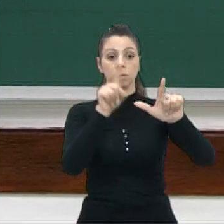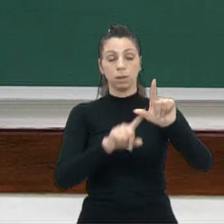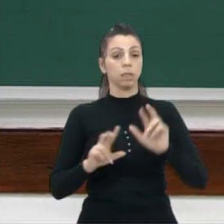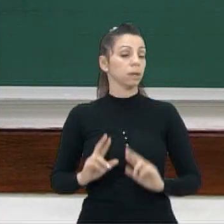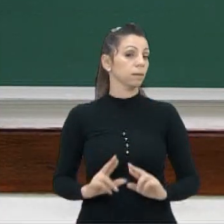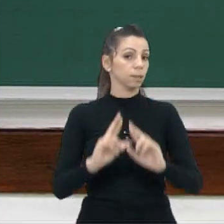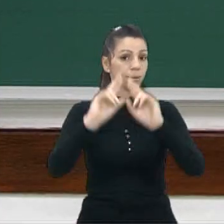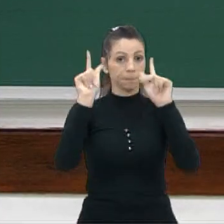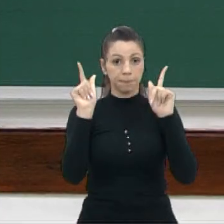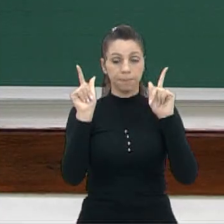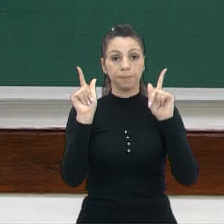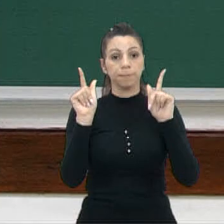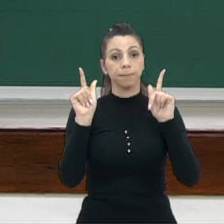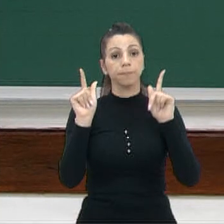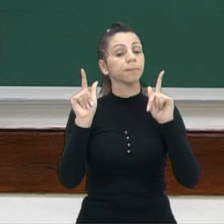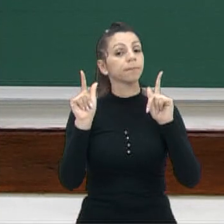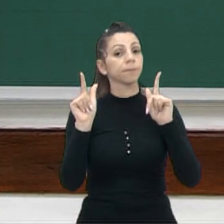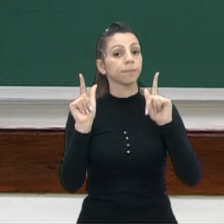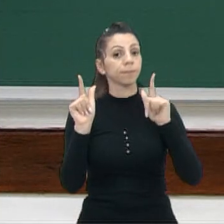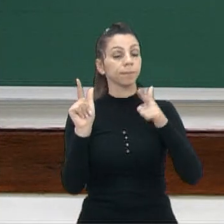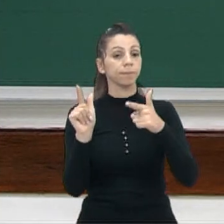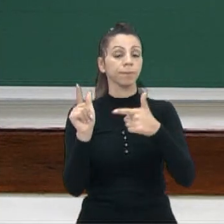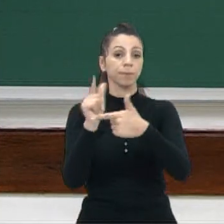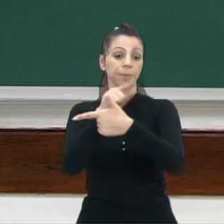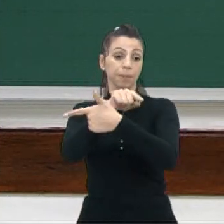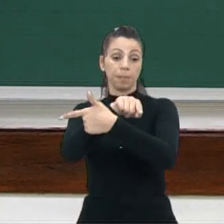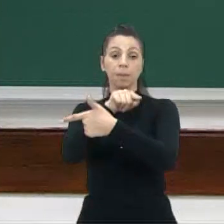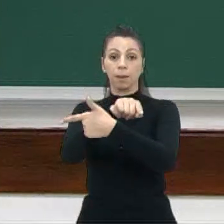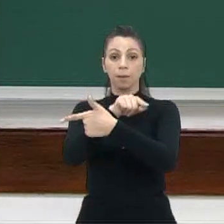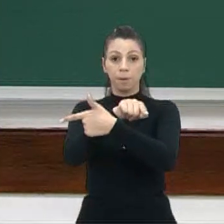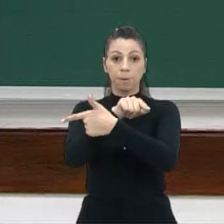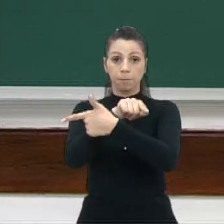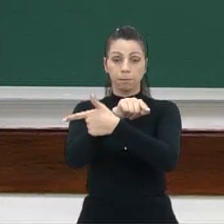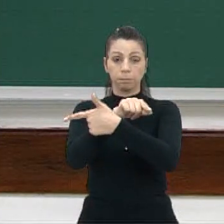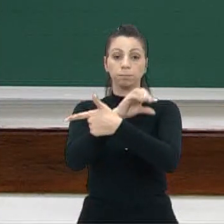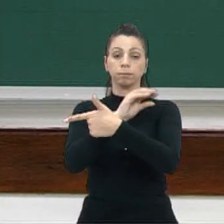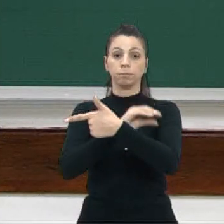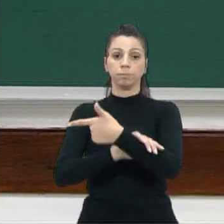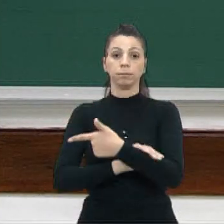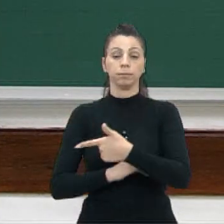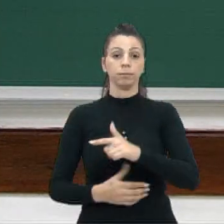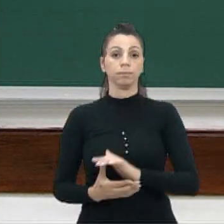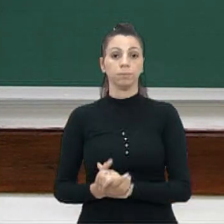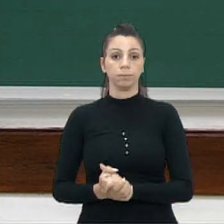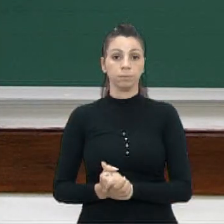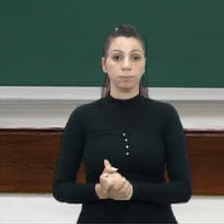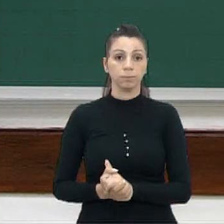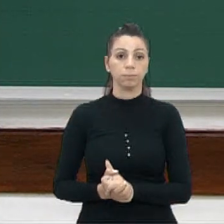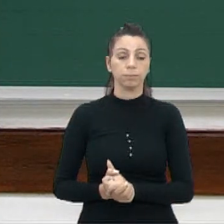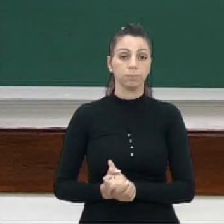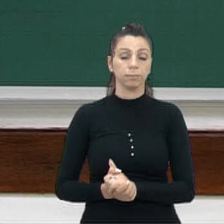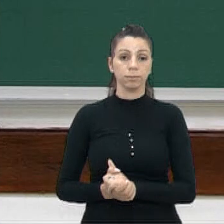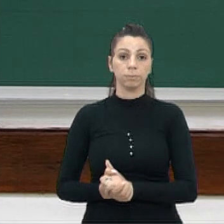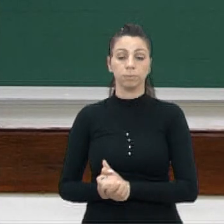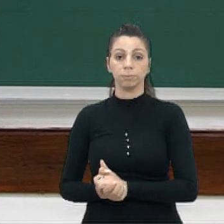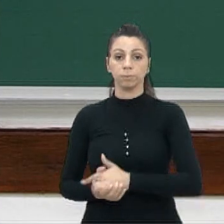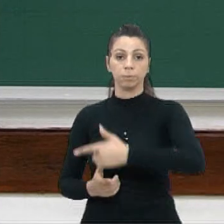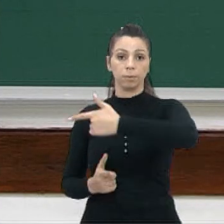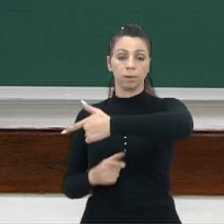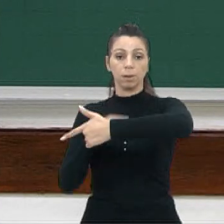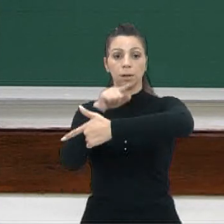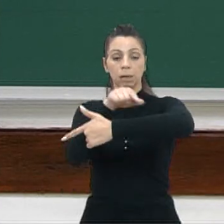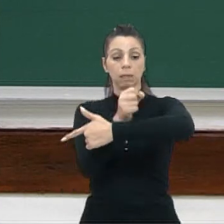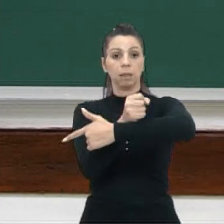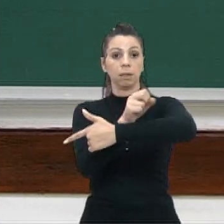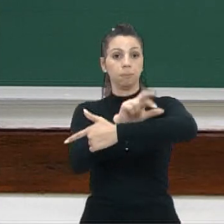diferentes no dividendo, ou seja, no primeiro termo, ok? Letra diferente no